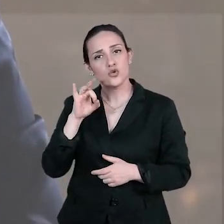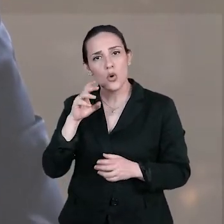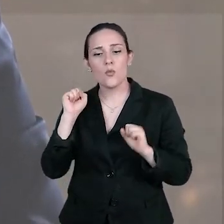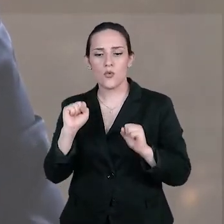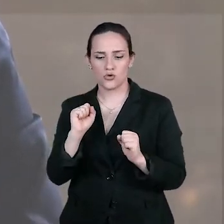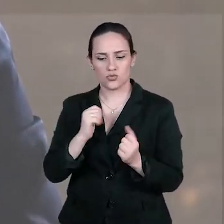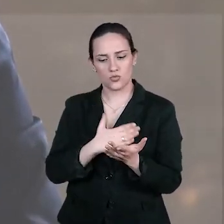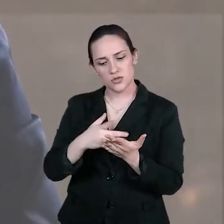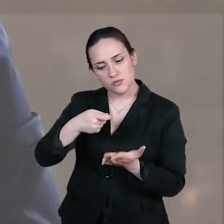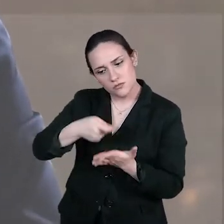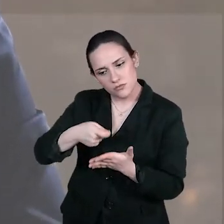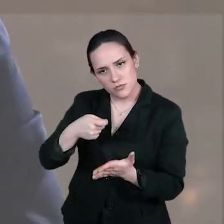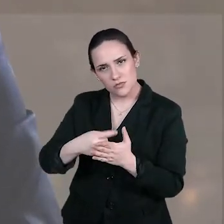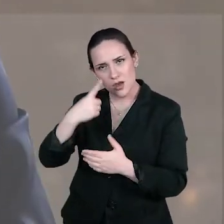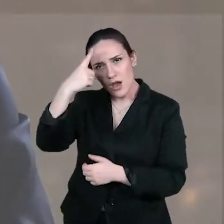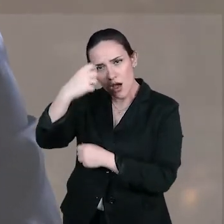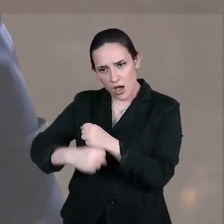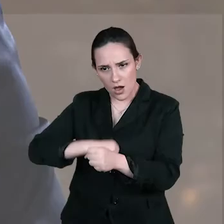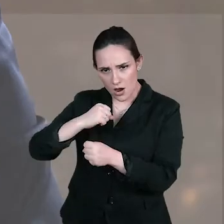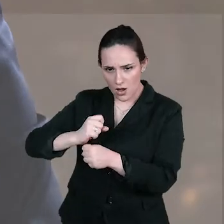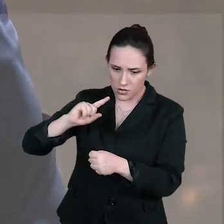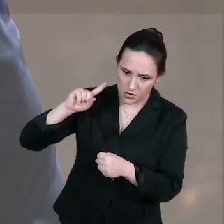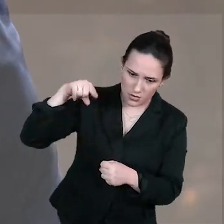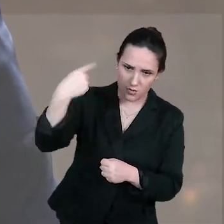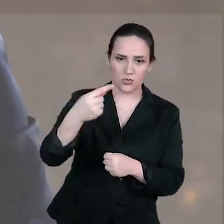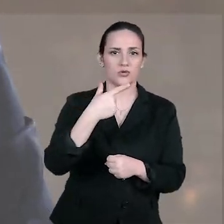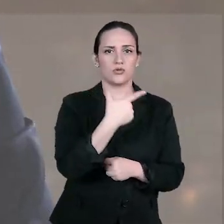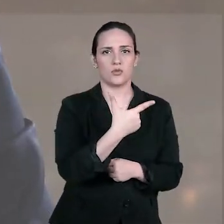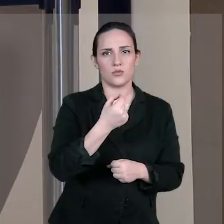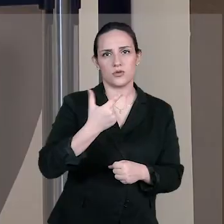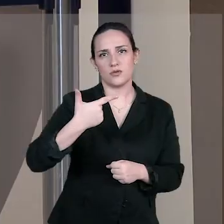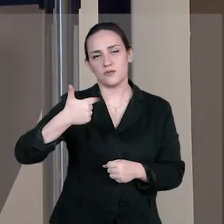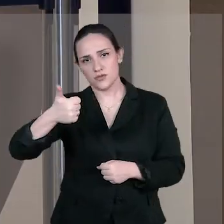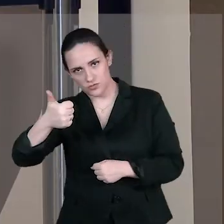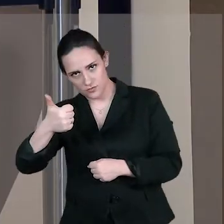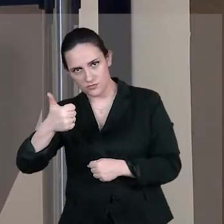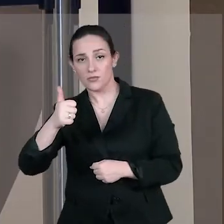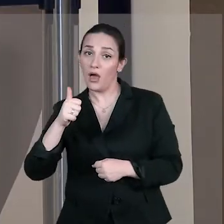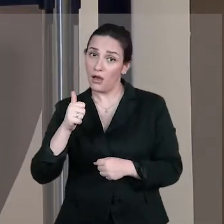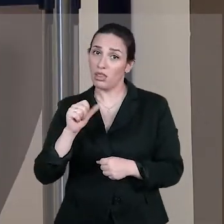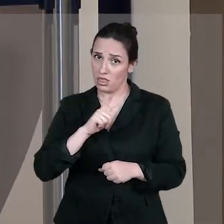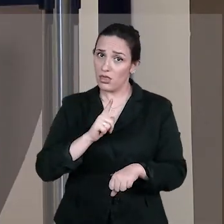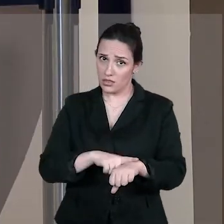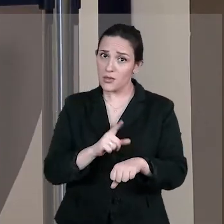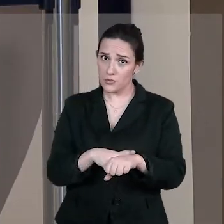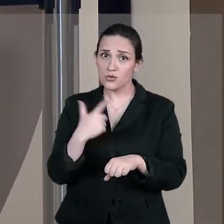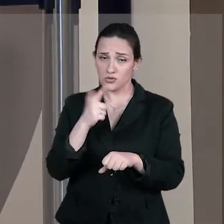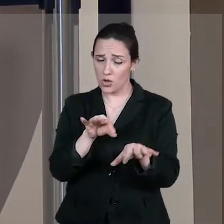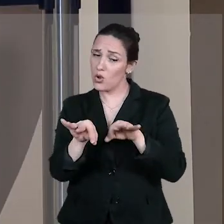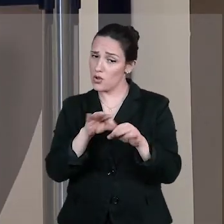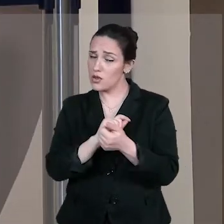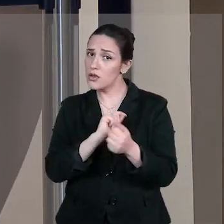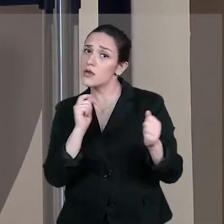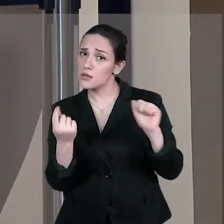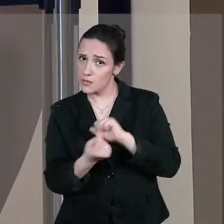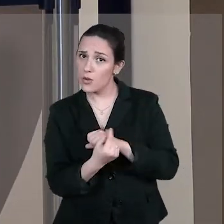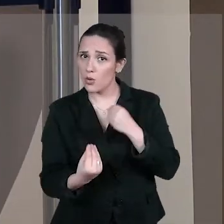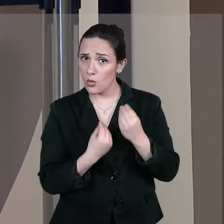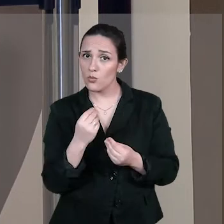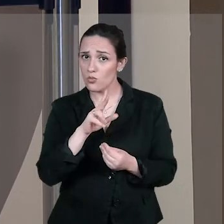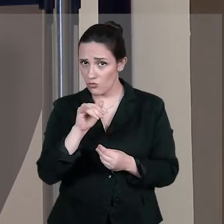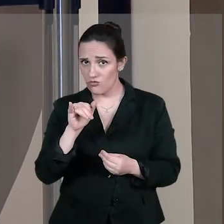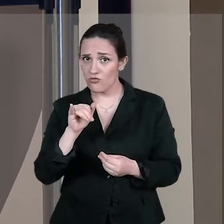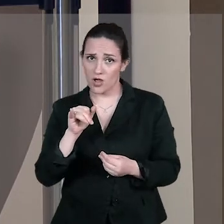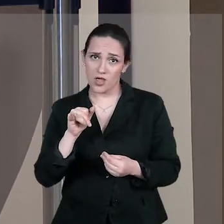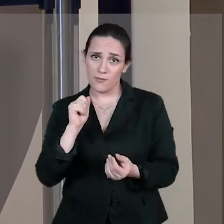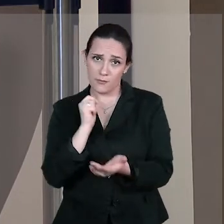ser cobrado, exigido a partir do próximo ano fiscal, que seria no ano 2020. Então dá tempo de todo mundo se programar e tomar conhecimento de como que